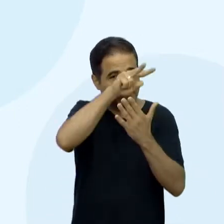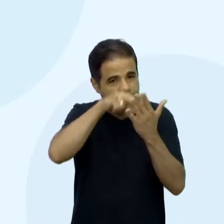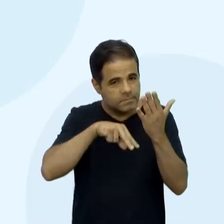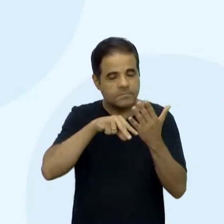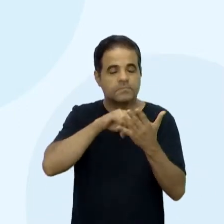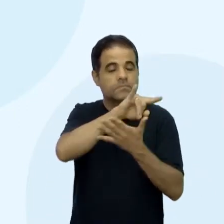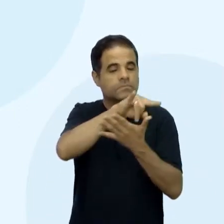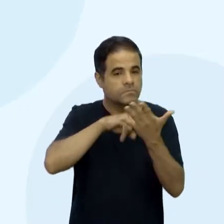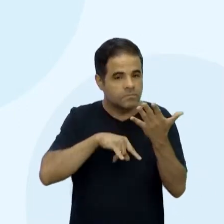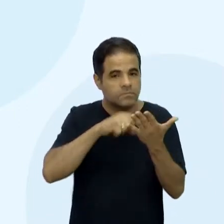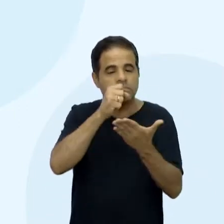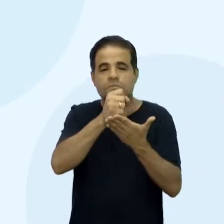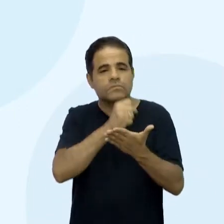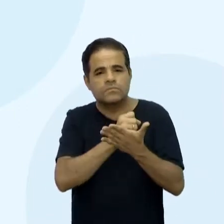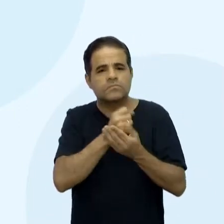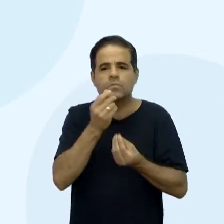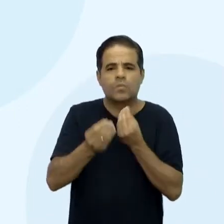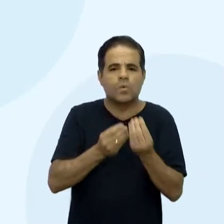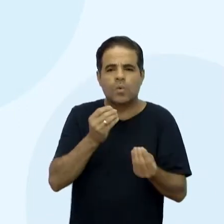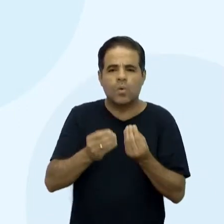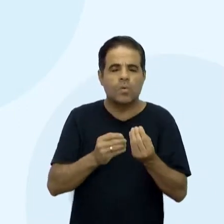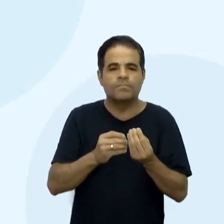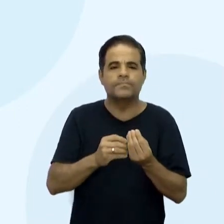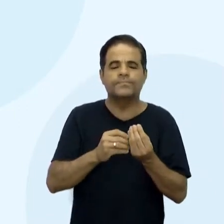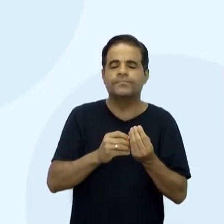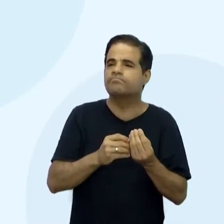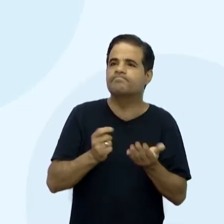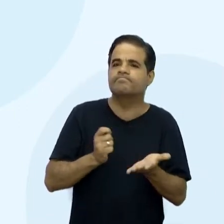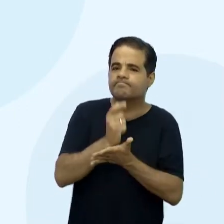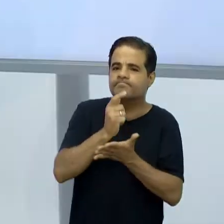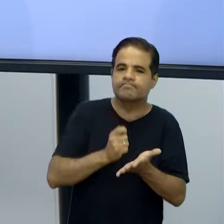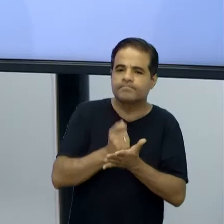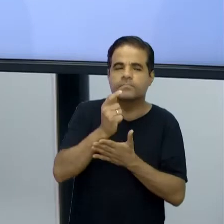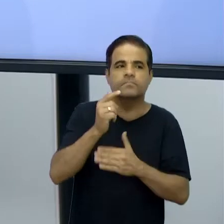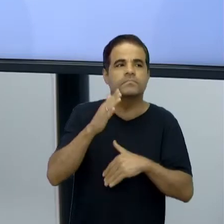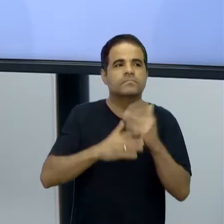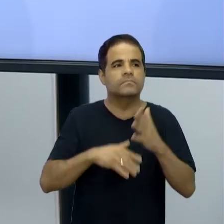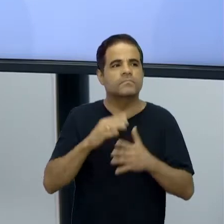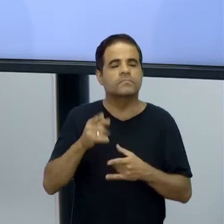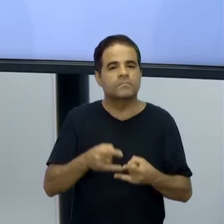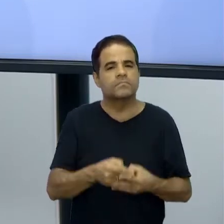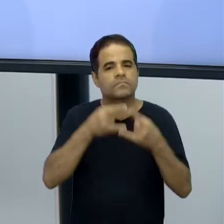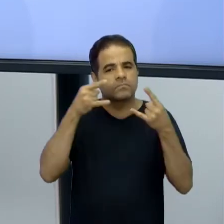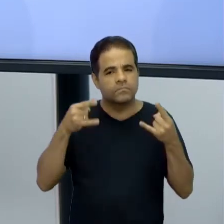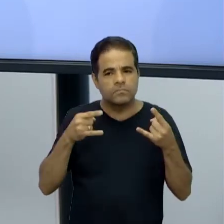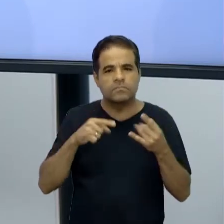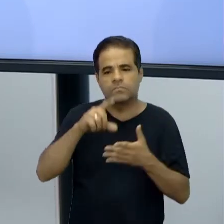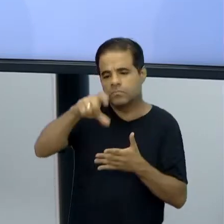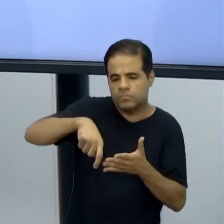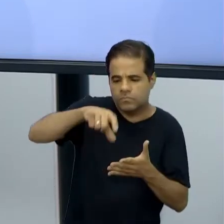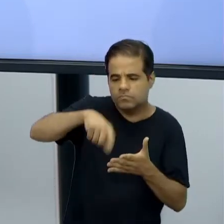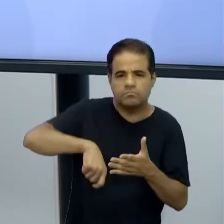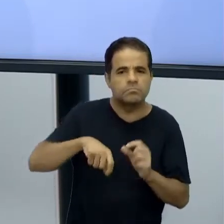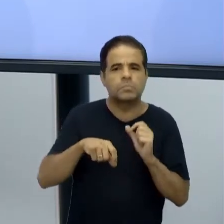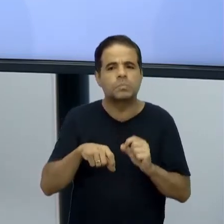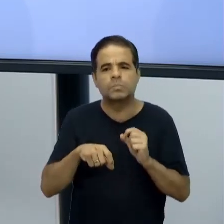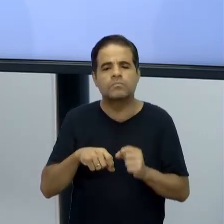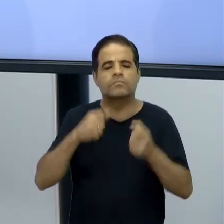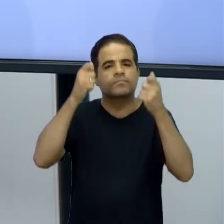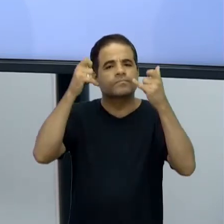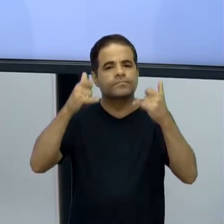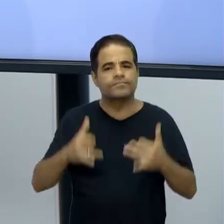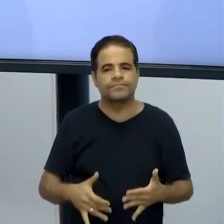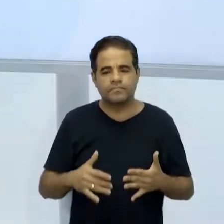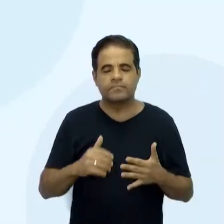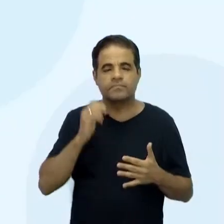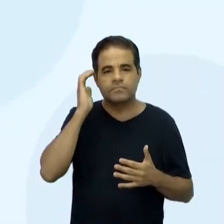boleto. Como se lê o boleto aí de uma conta de consumo e de um cartão de crédito, o que é juros rotativo. Nós falamos também